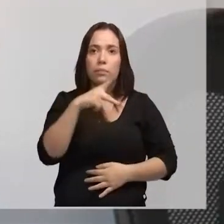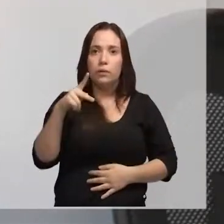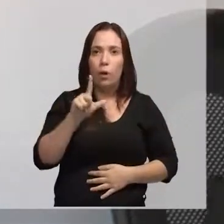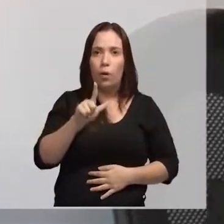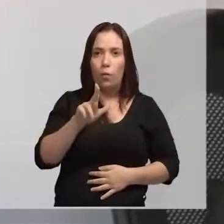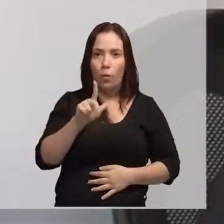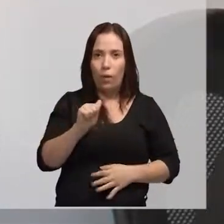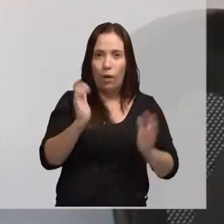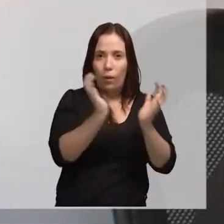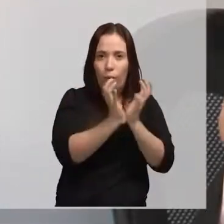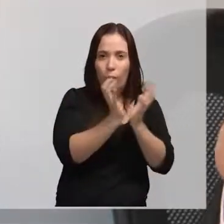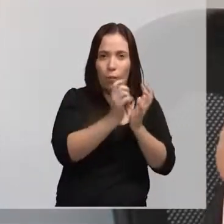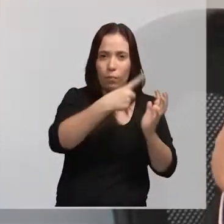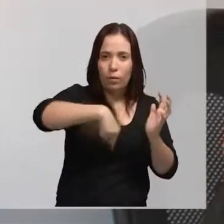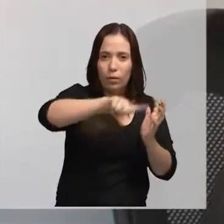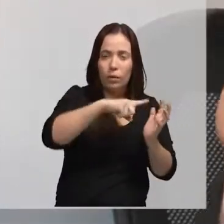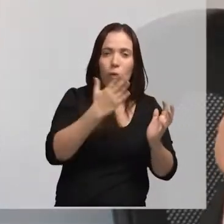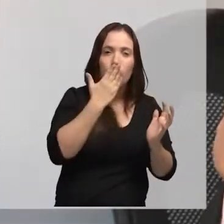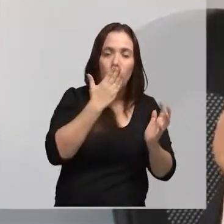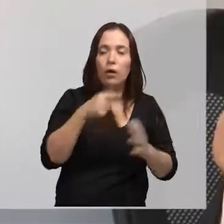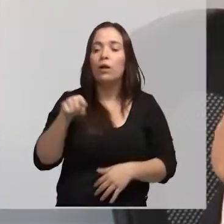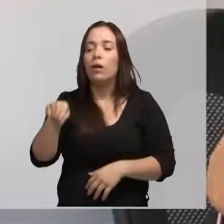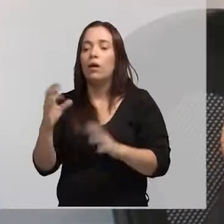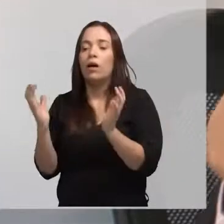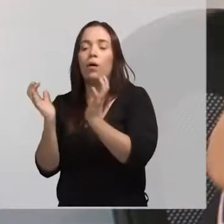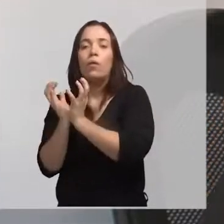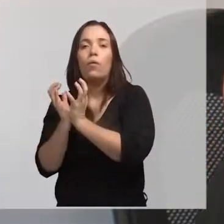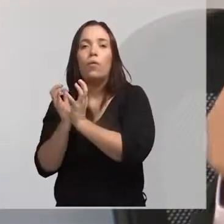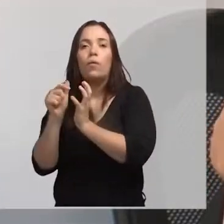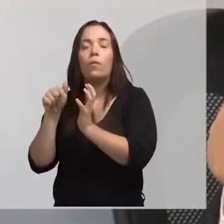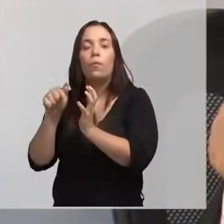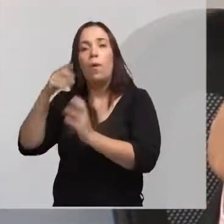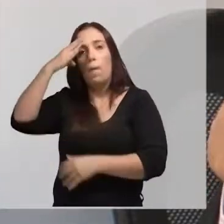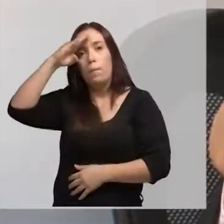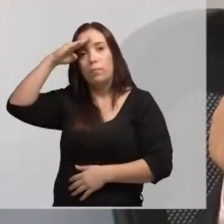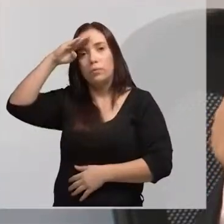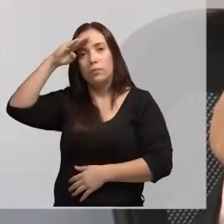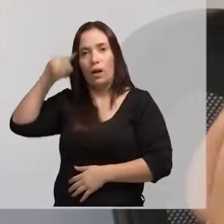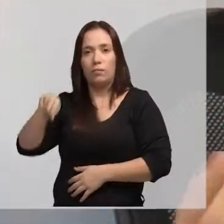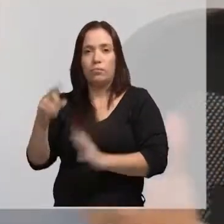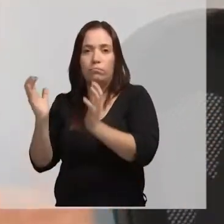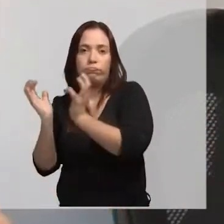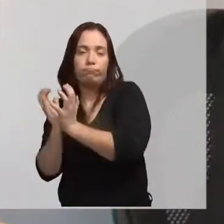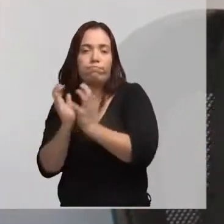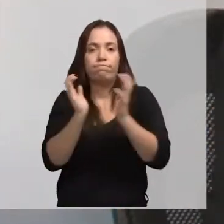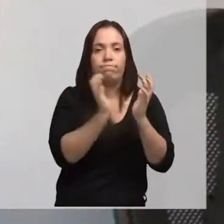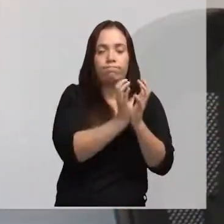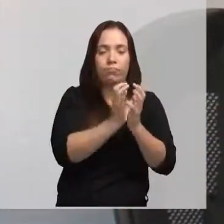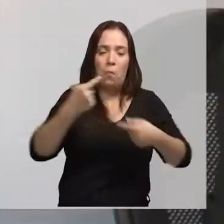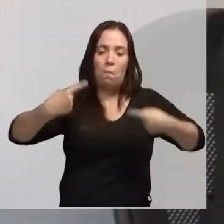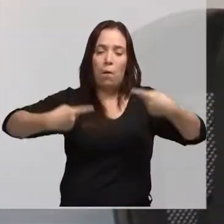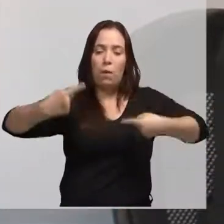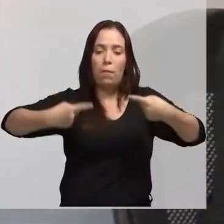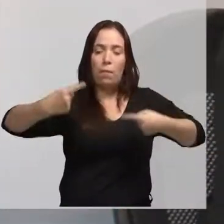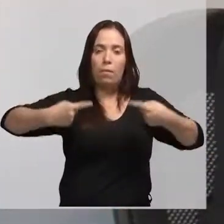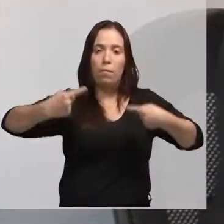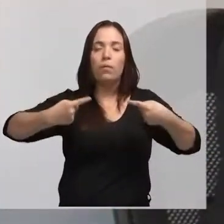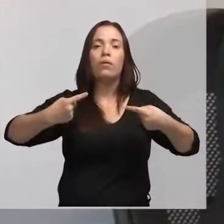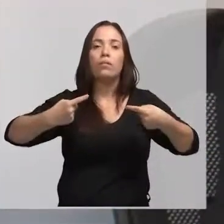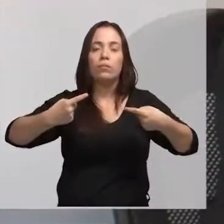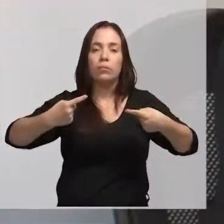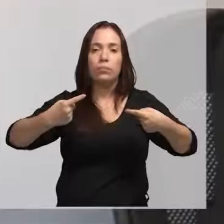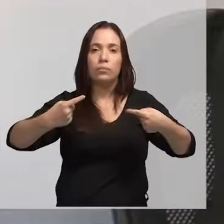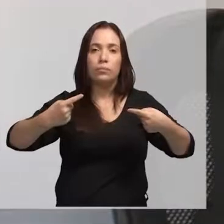e pela liderança carismática de Jair Messias Bolsonaro, que, venhamos e convenhamos,